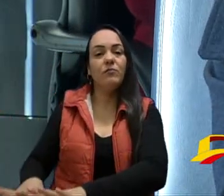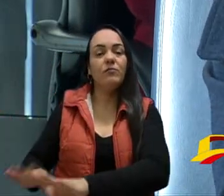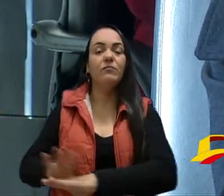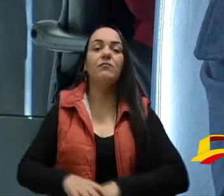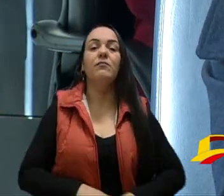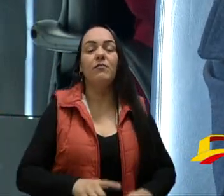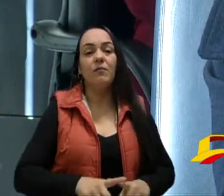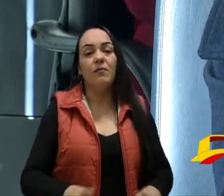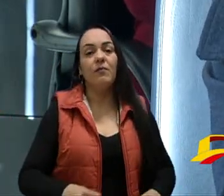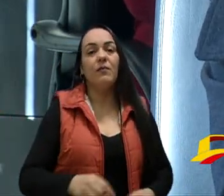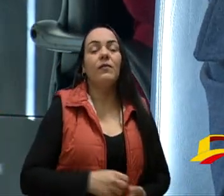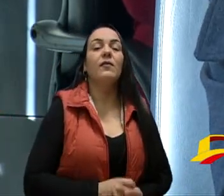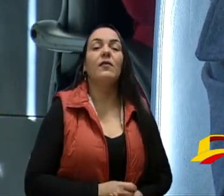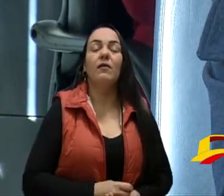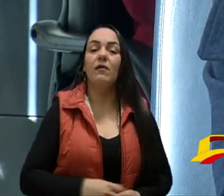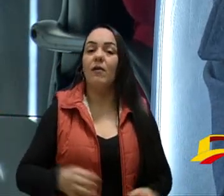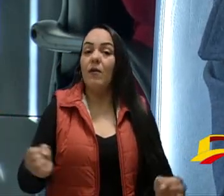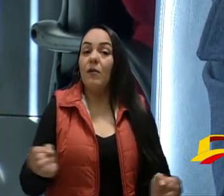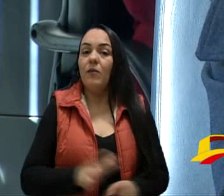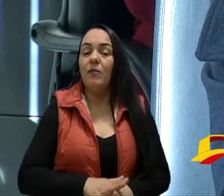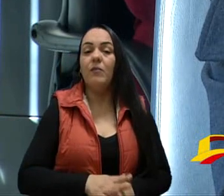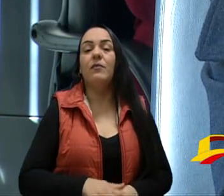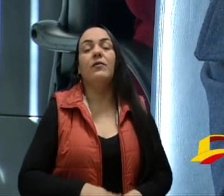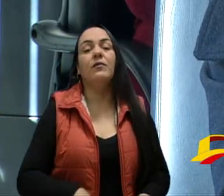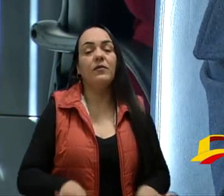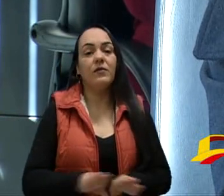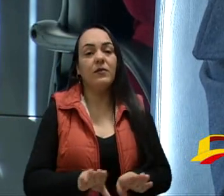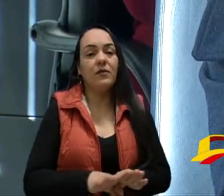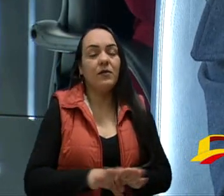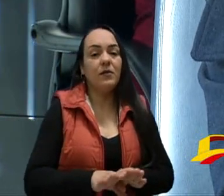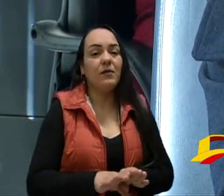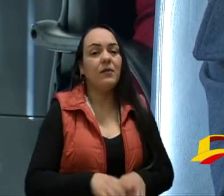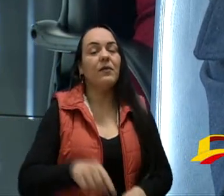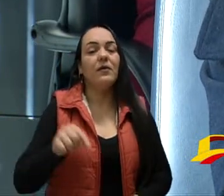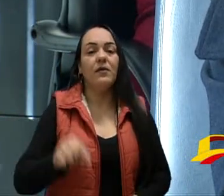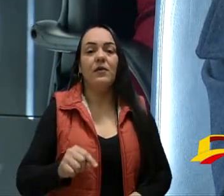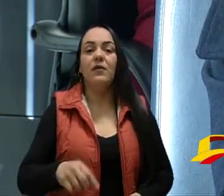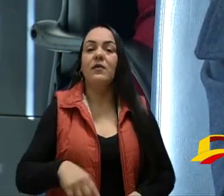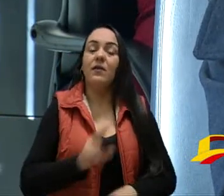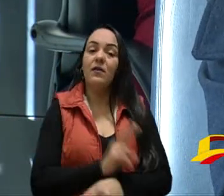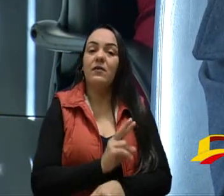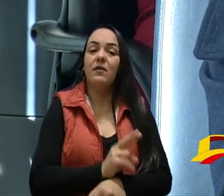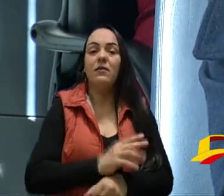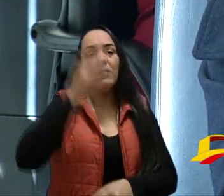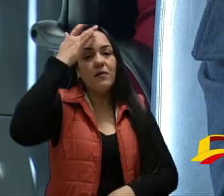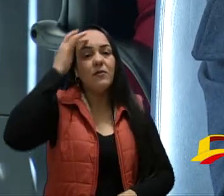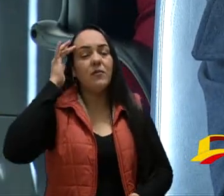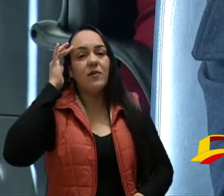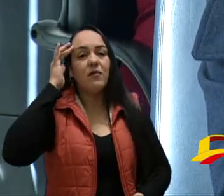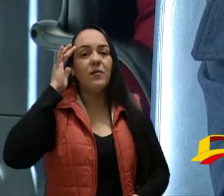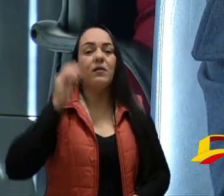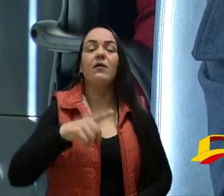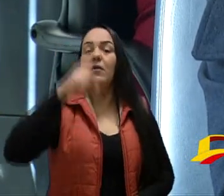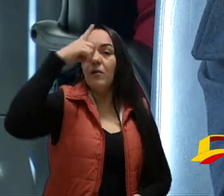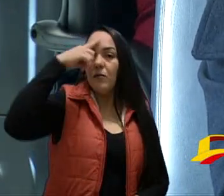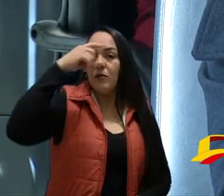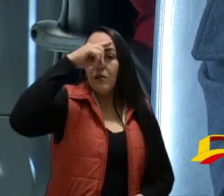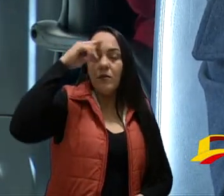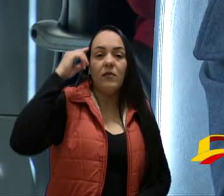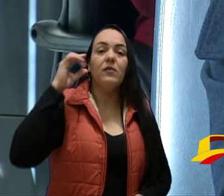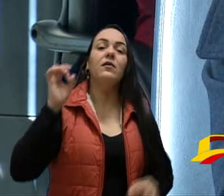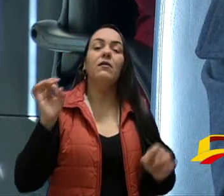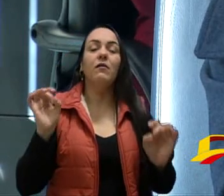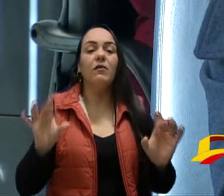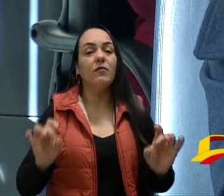né e pronto atendimento cito brigadeiro tobias e encaminhado para descer hospital de campanha